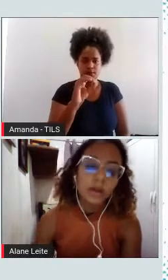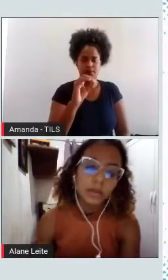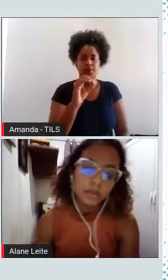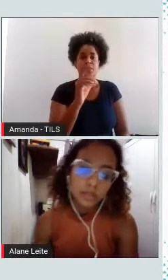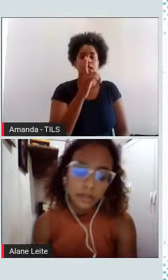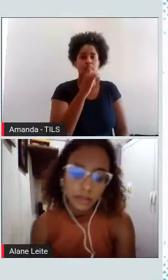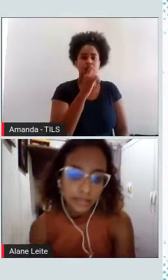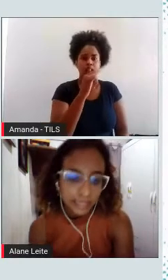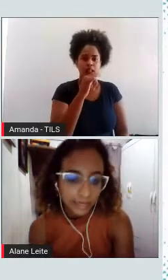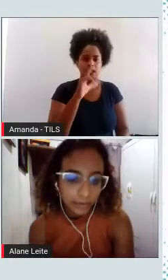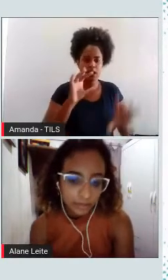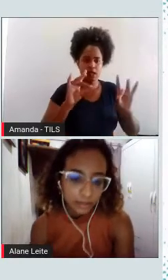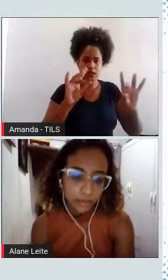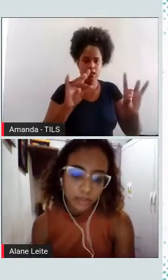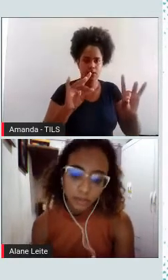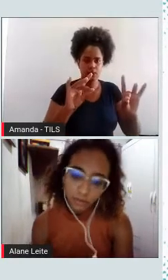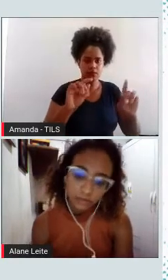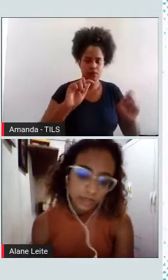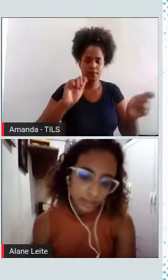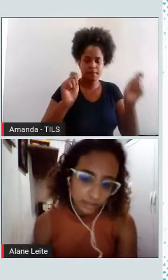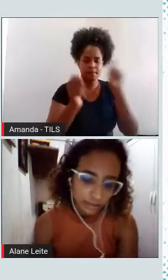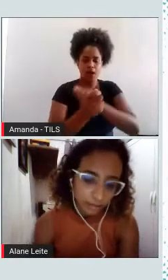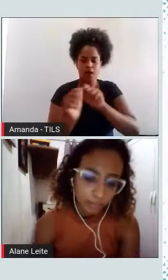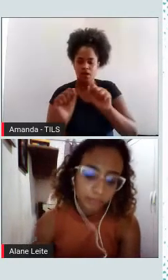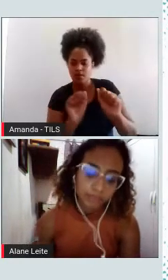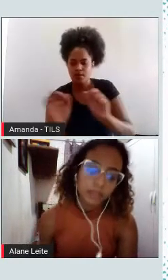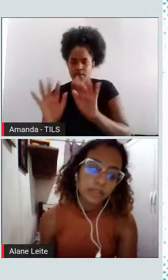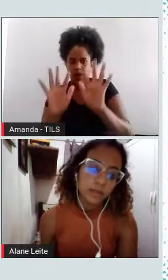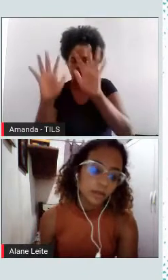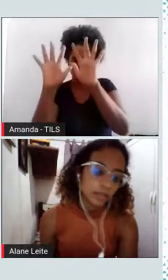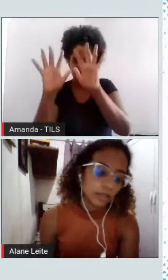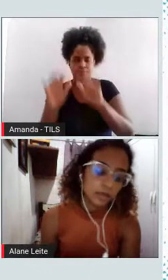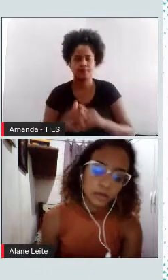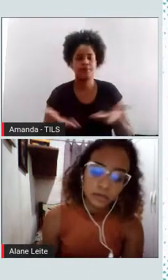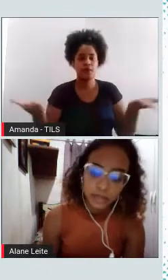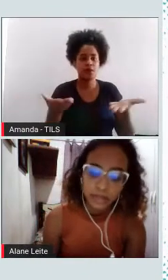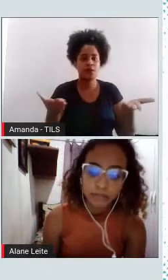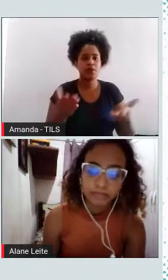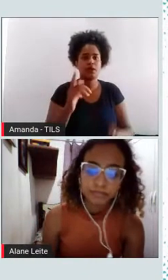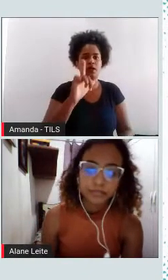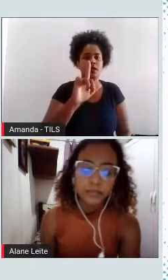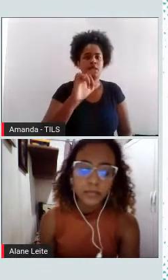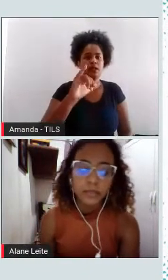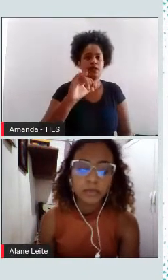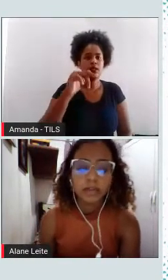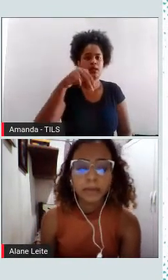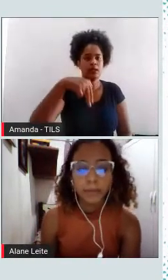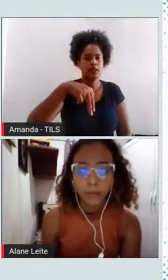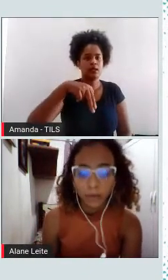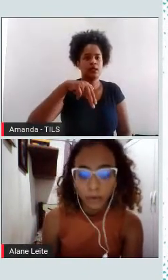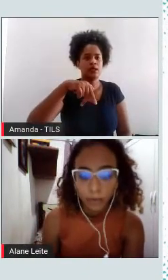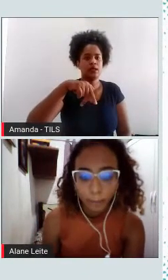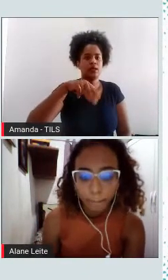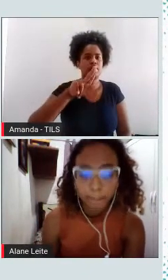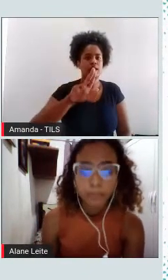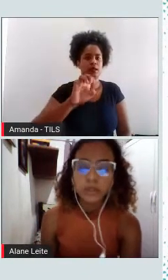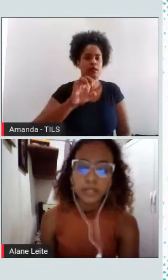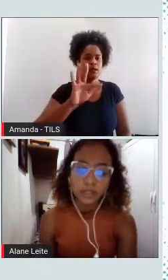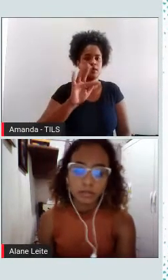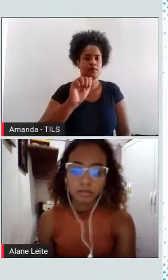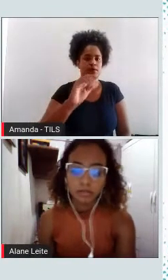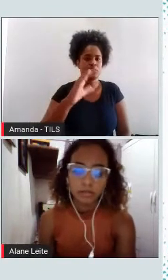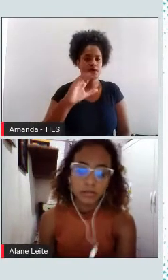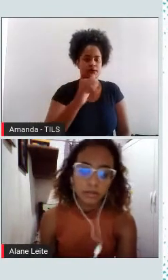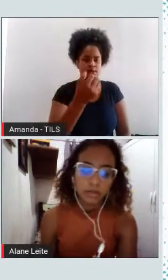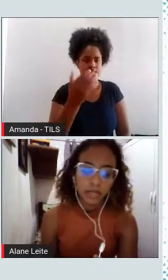vapor. Ponto de liquefação ou de condensação vai ser o processo contrário, do vapor para